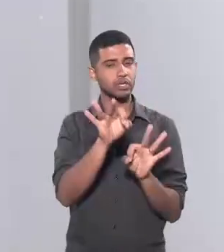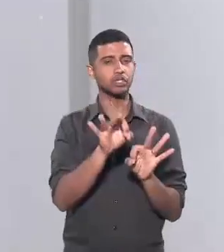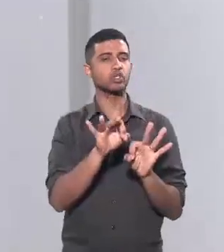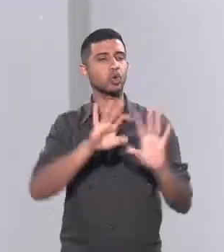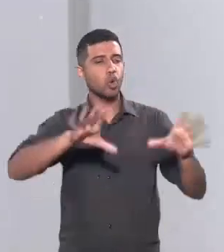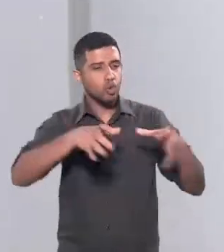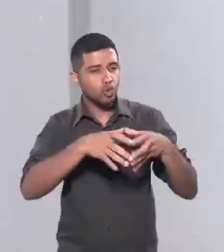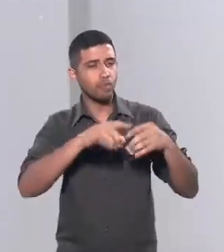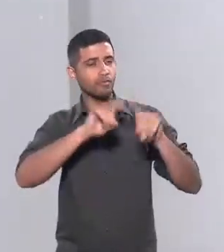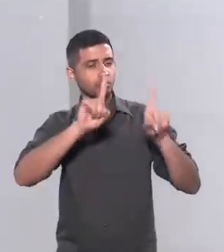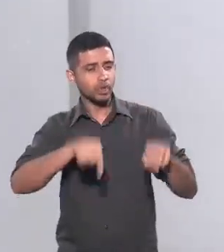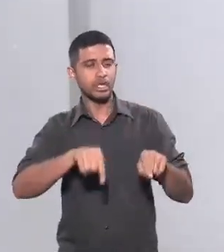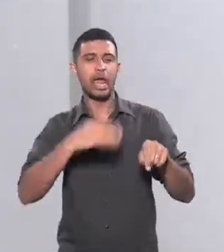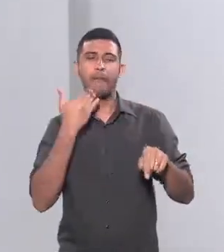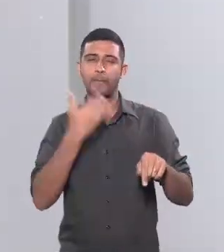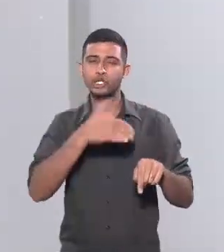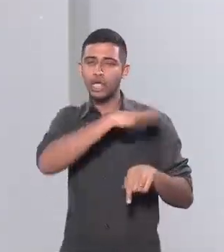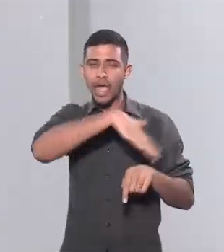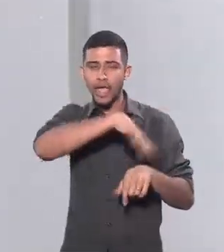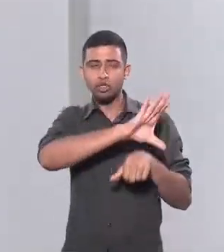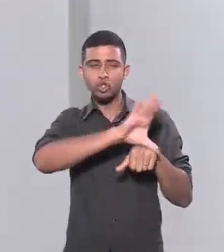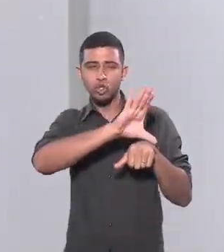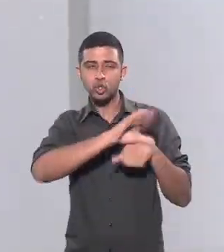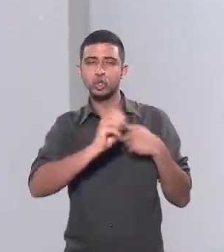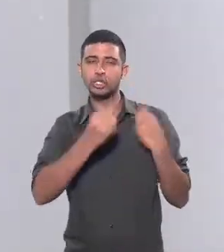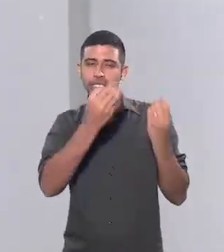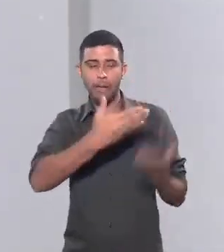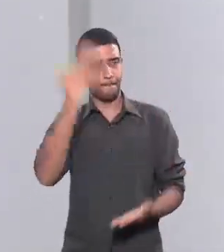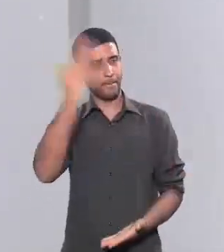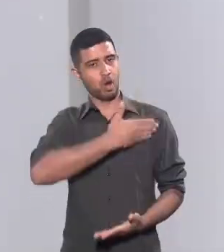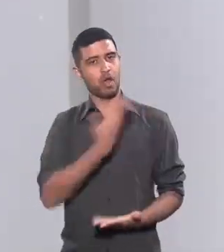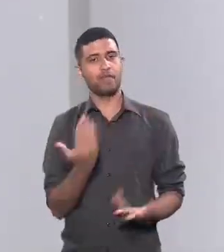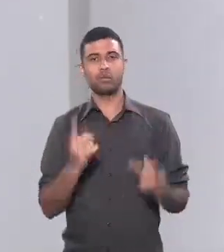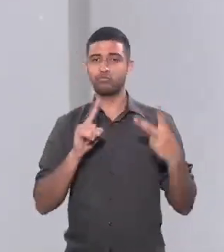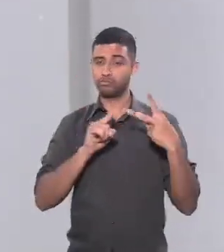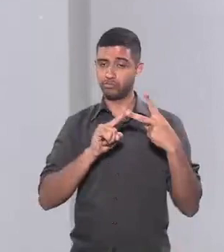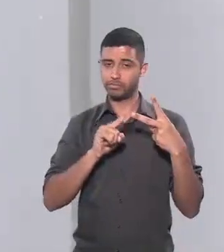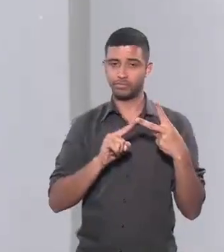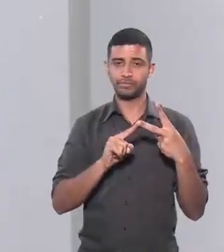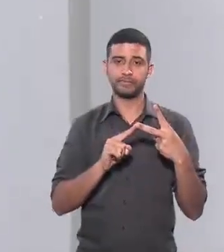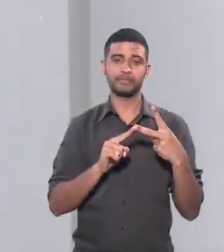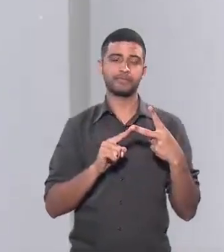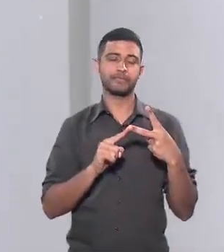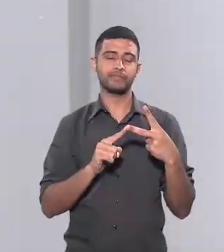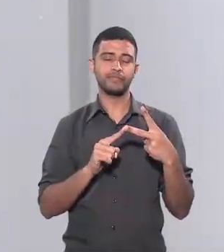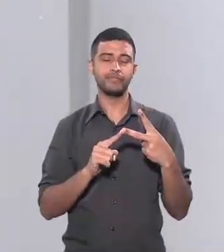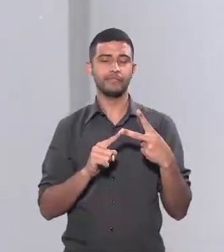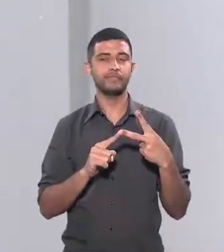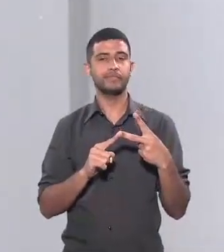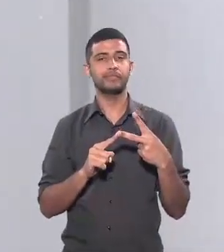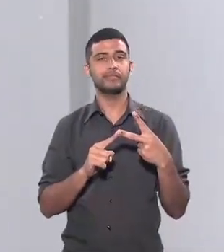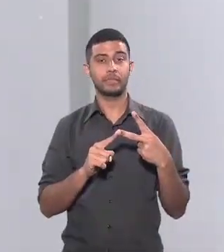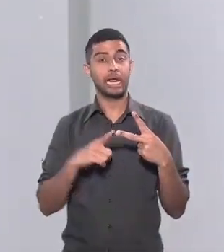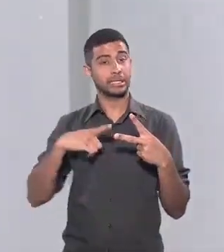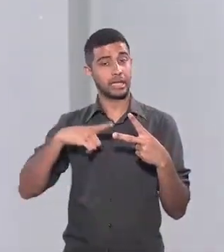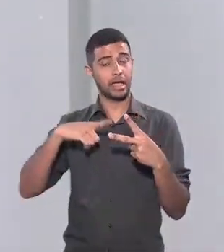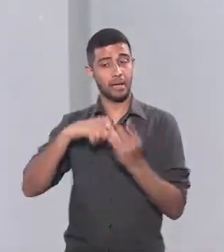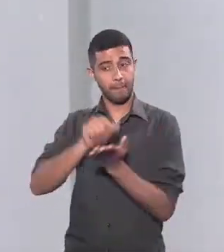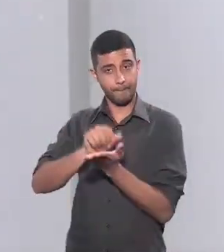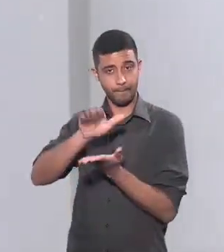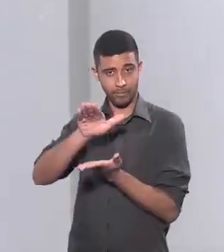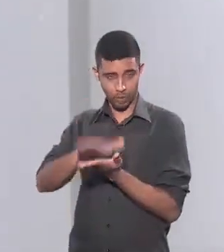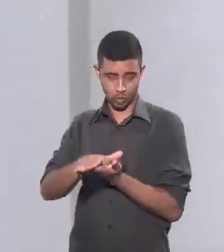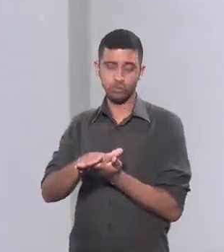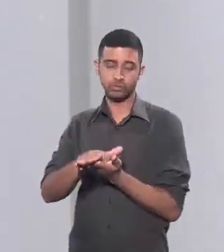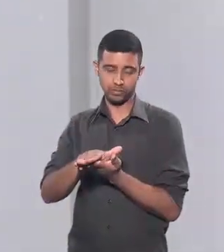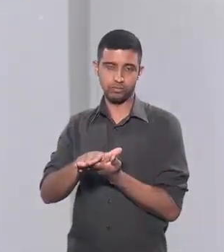questão da capacitação, demonstrando que os profissionais foram capacitados. Ela também prevê, numa outra ótica, a incidência de